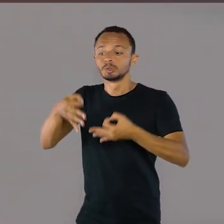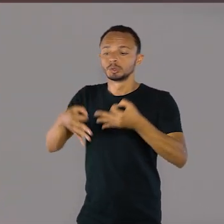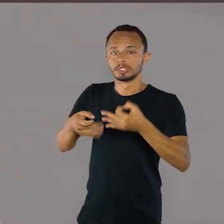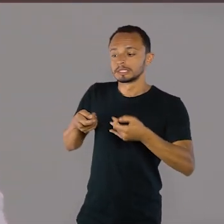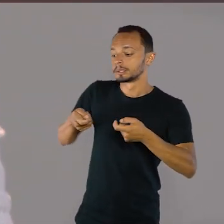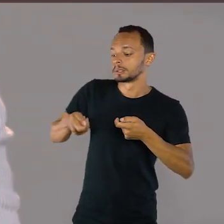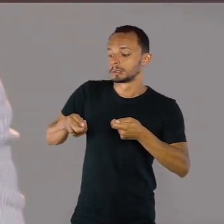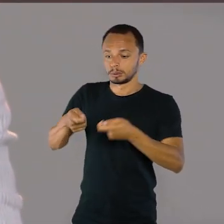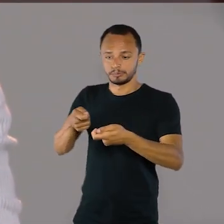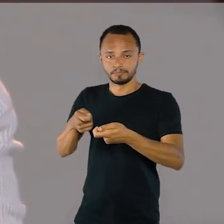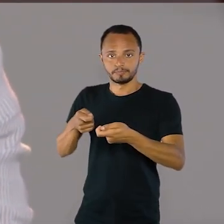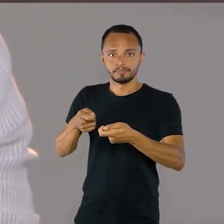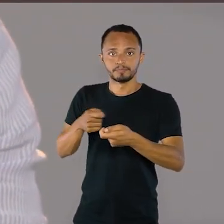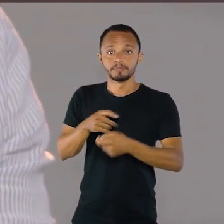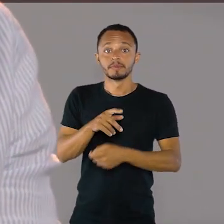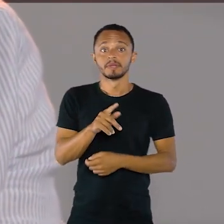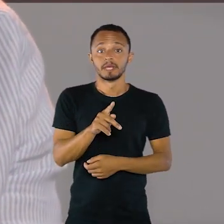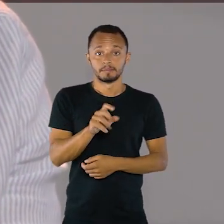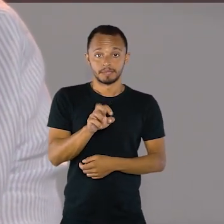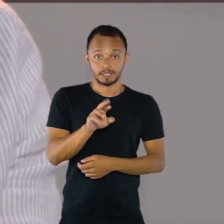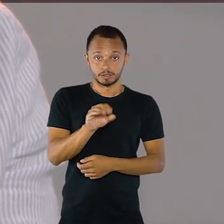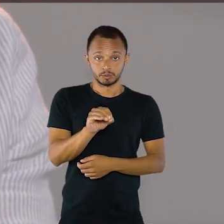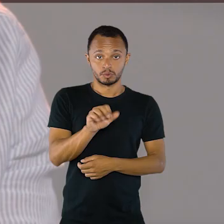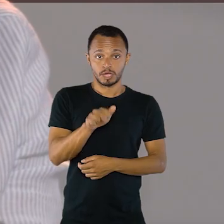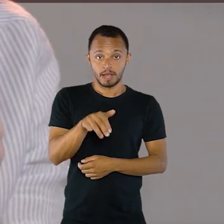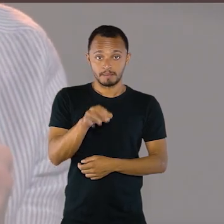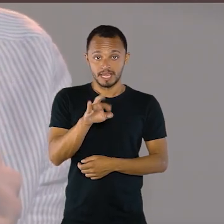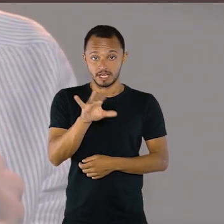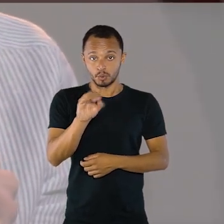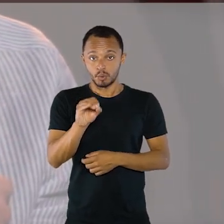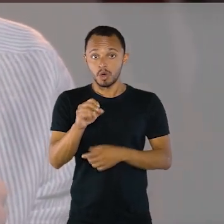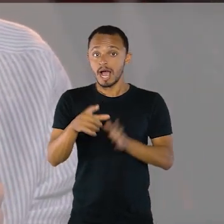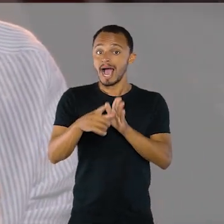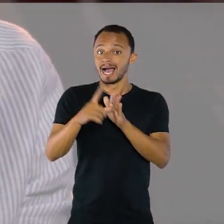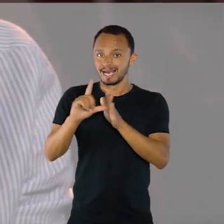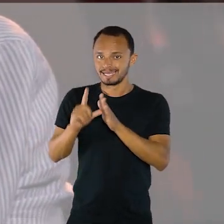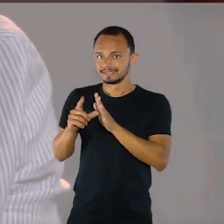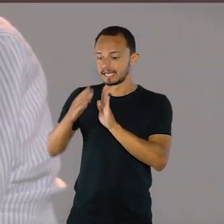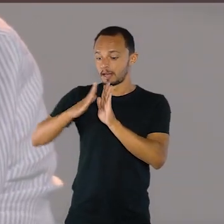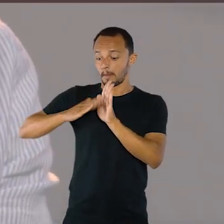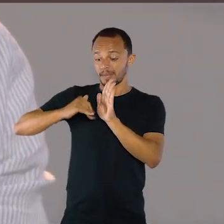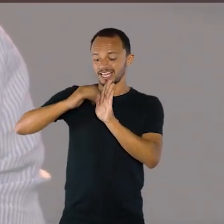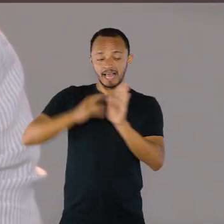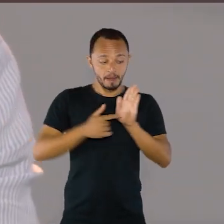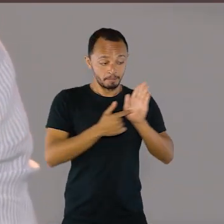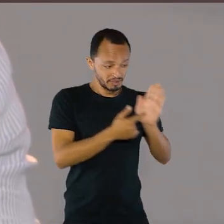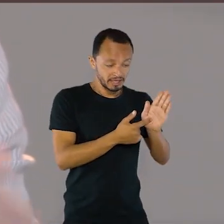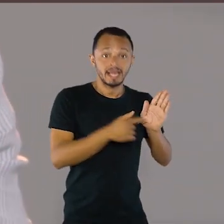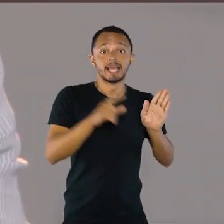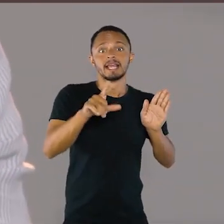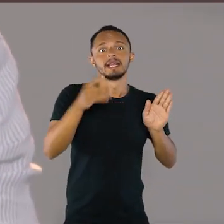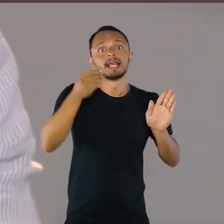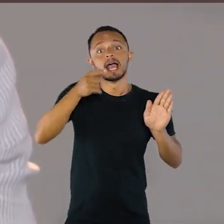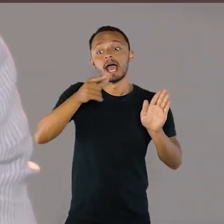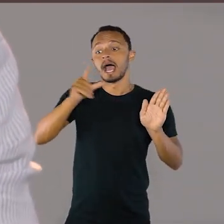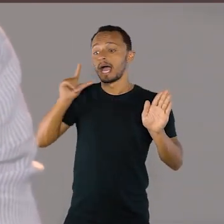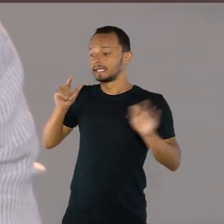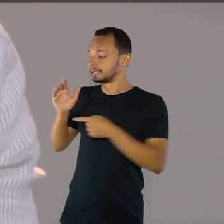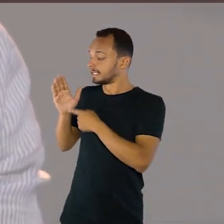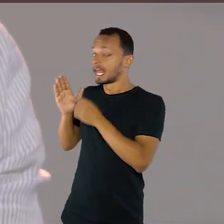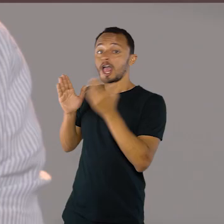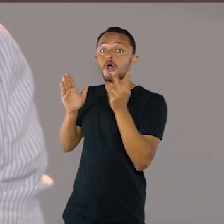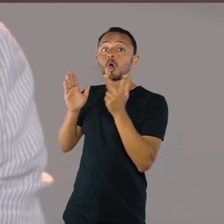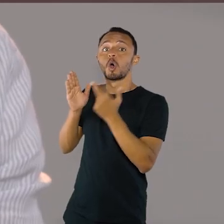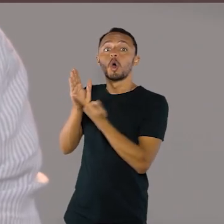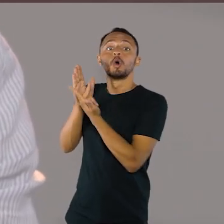O Pedro Américo, antes de fazer a pintura em Ponto Grande, ele tinha que mostrar o esboço a essa comissão, né? Que fazia parte justamente dessa